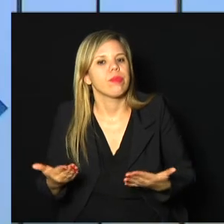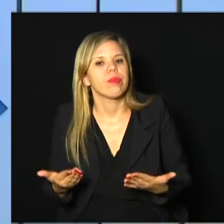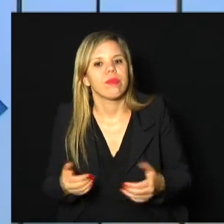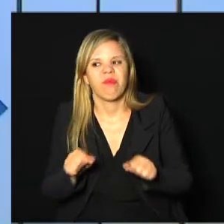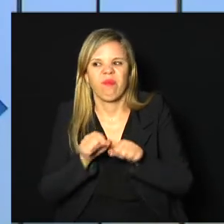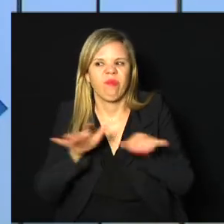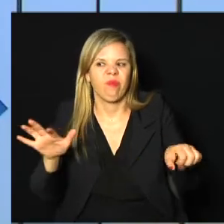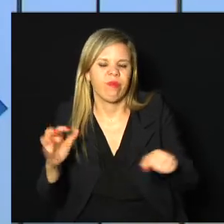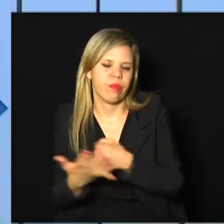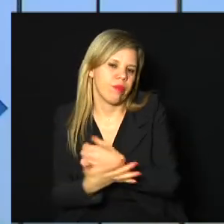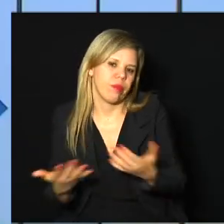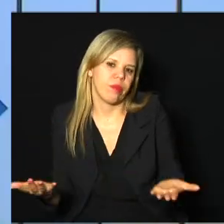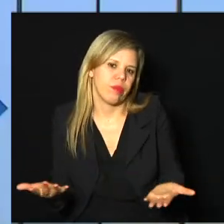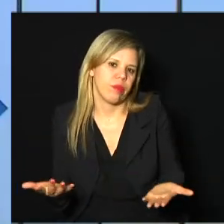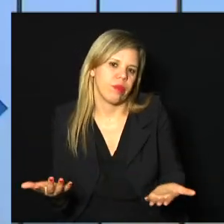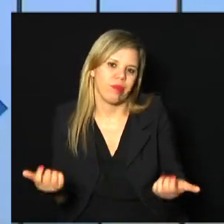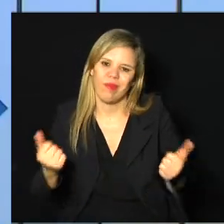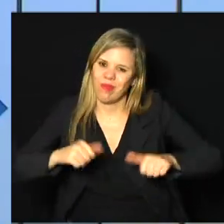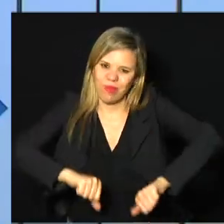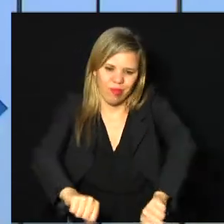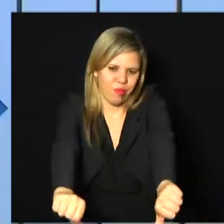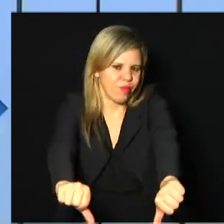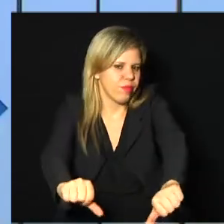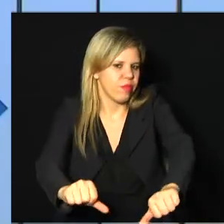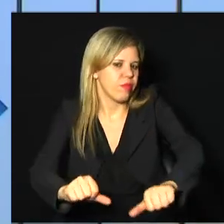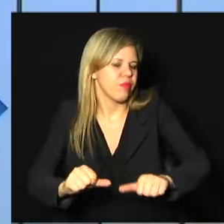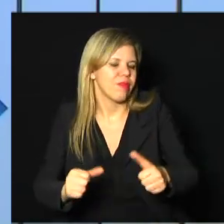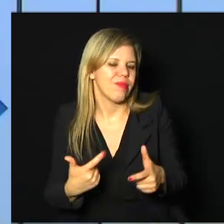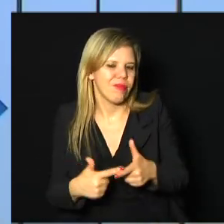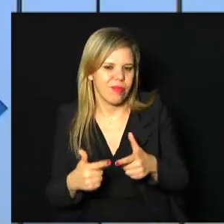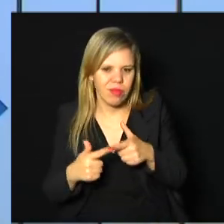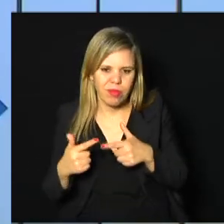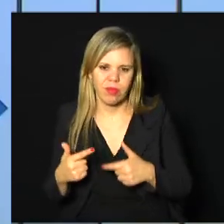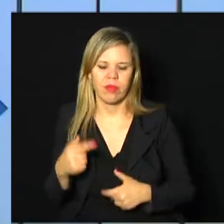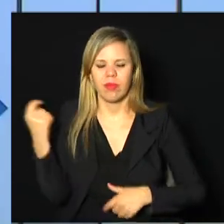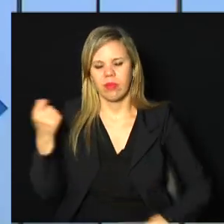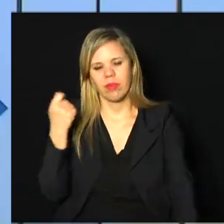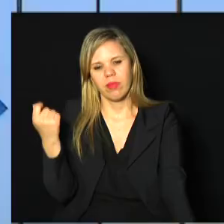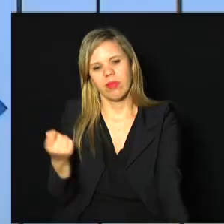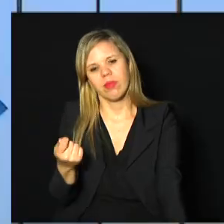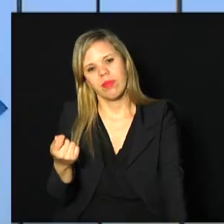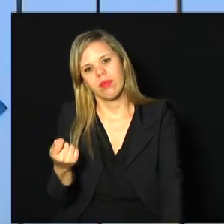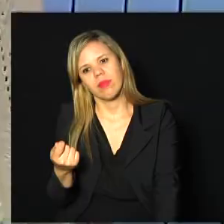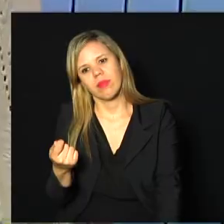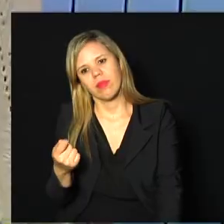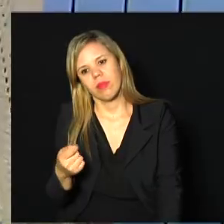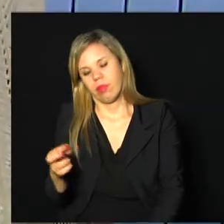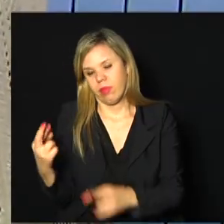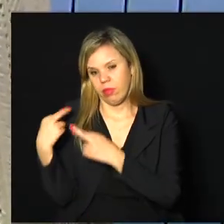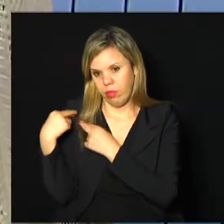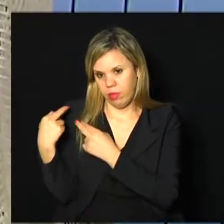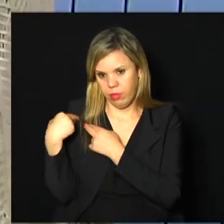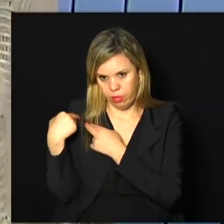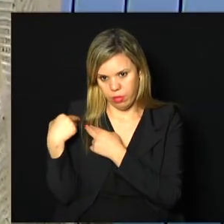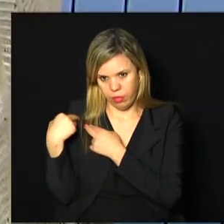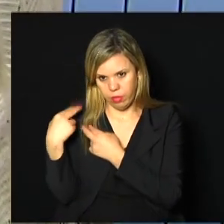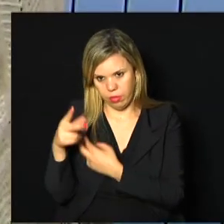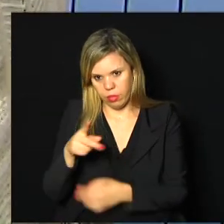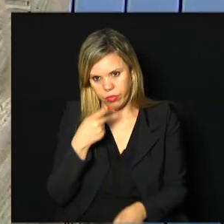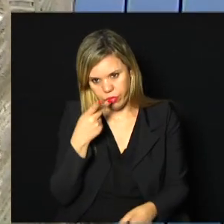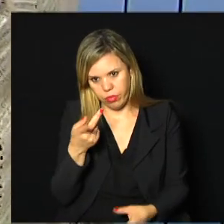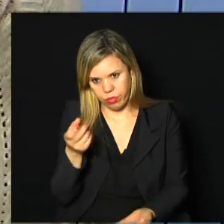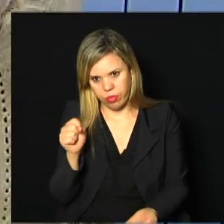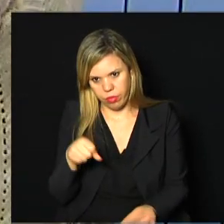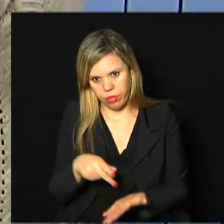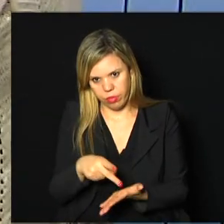está vivendo uma pandemia, a gente não vai piorar ainda mais esse quadro que já está tão drástico, né, doutora? Tem que ser responsável. Perfeito. Agora a senhora